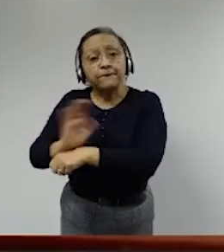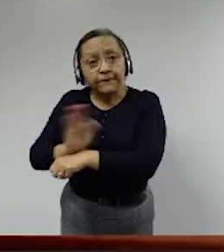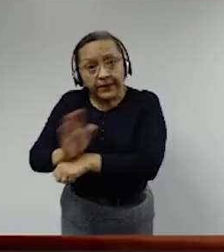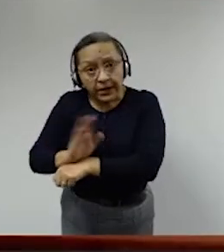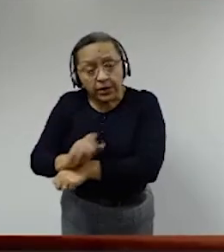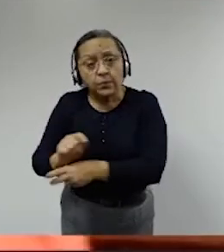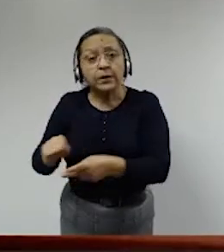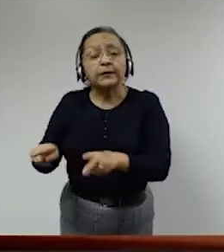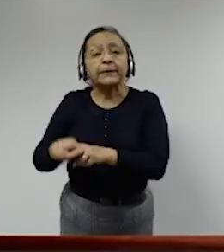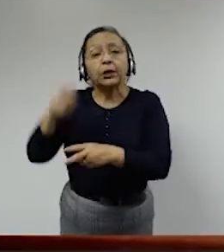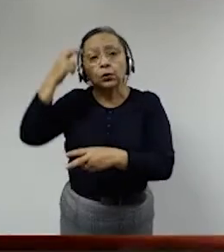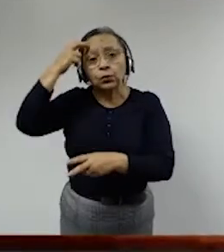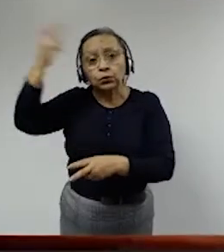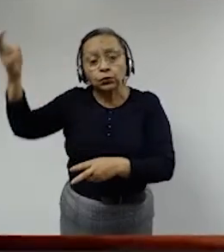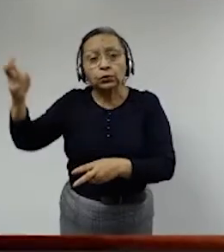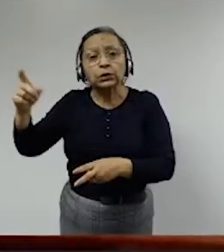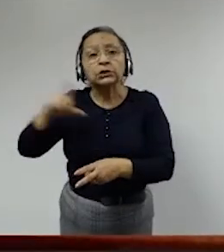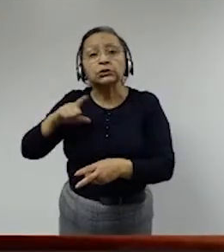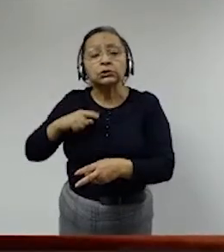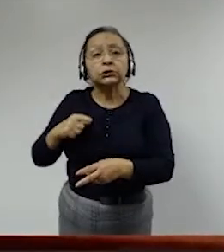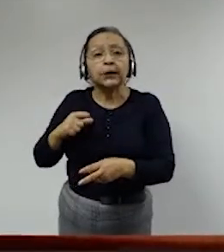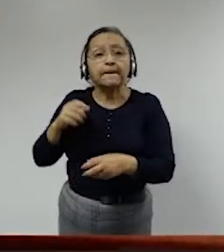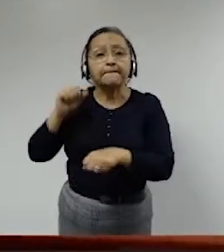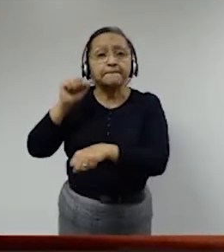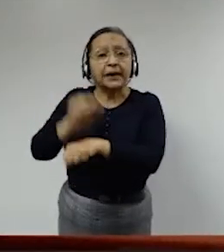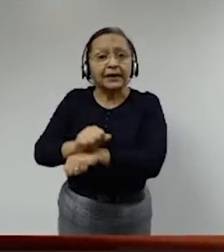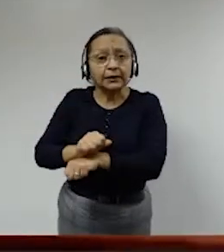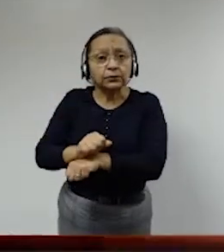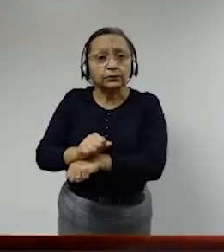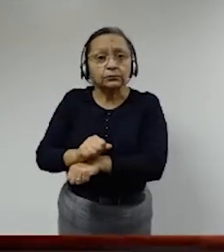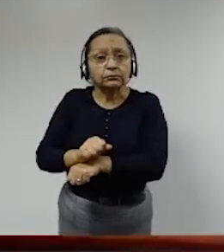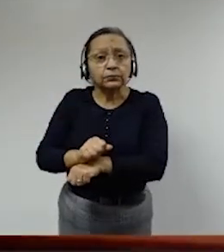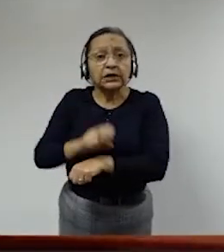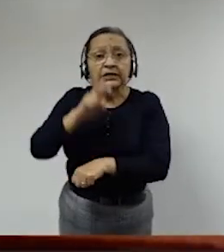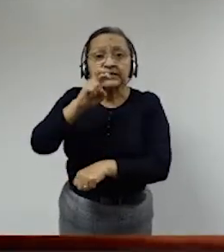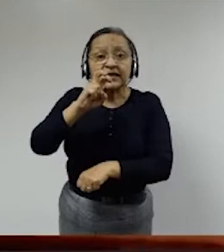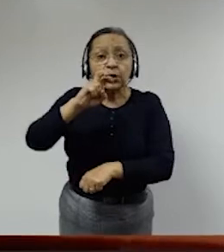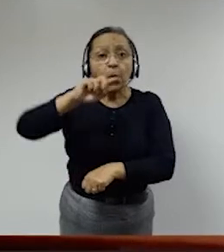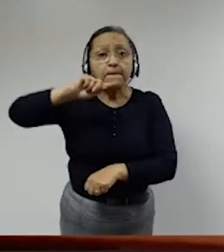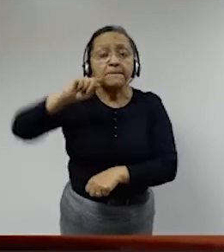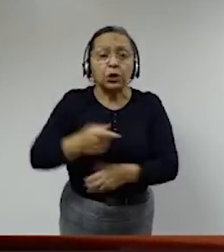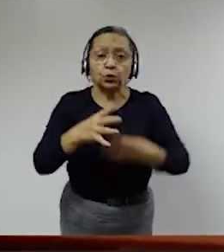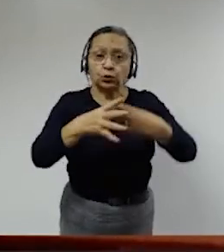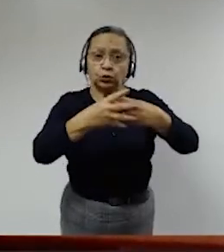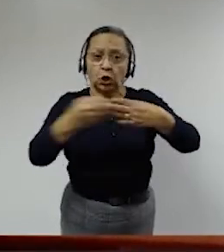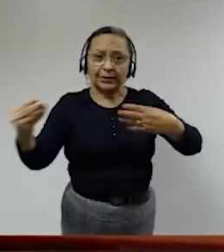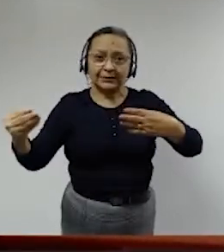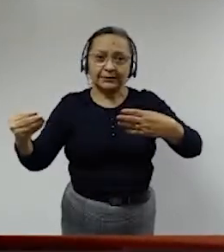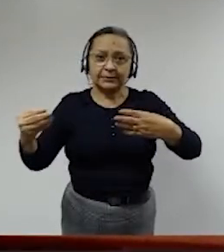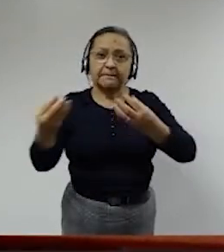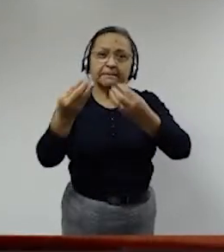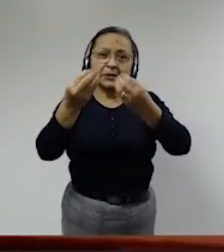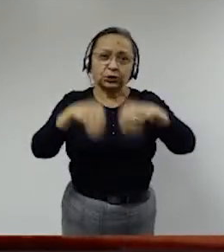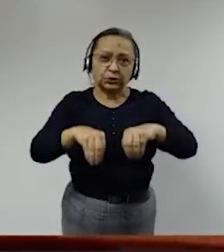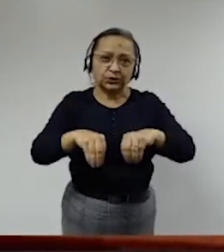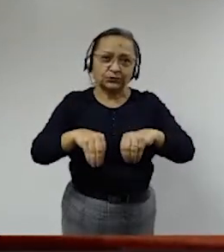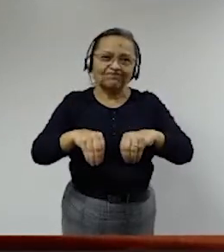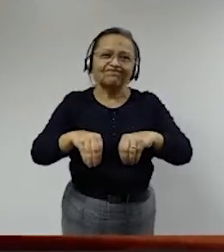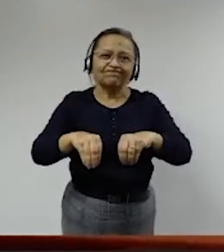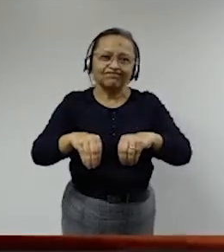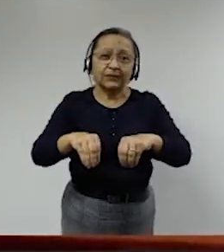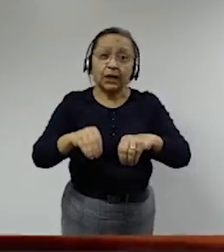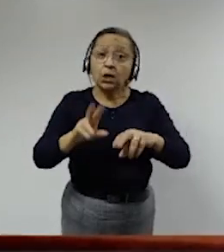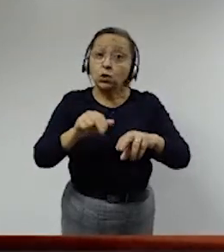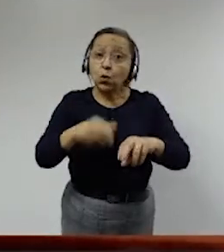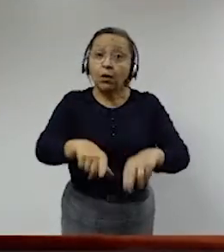semanas de interrupção das atividades públicas, $5 mil no país inteiro. Isso nunca